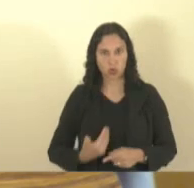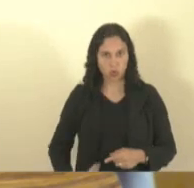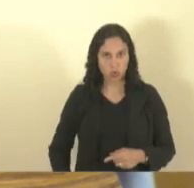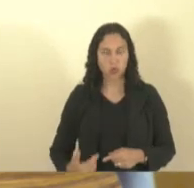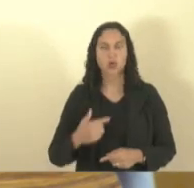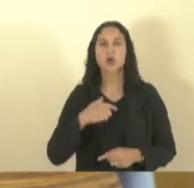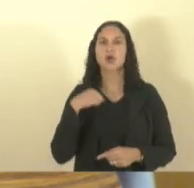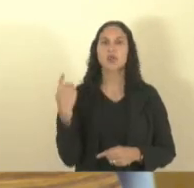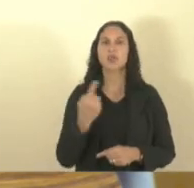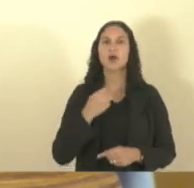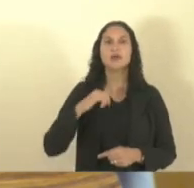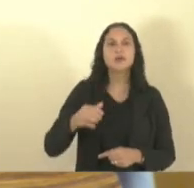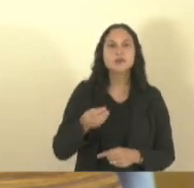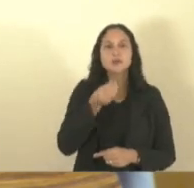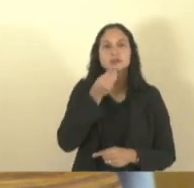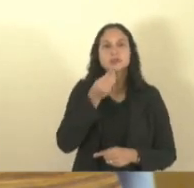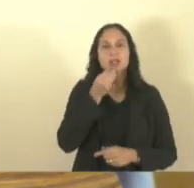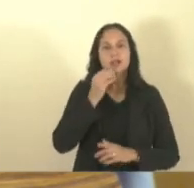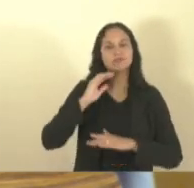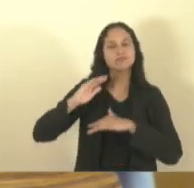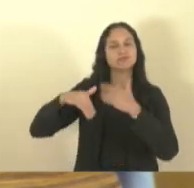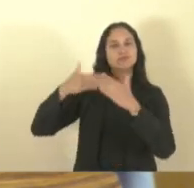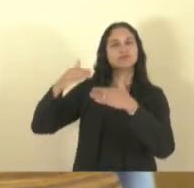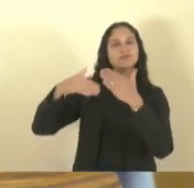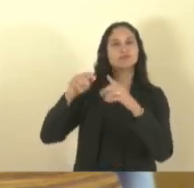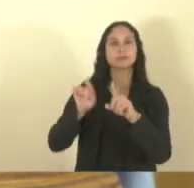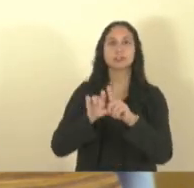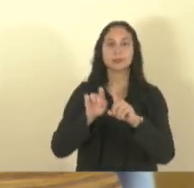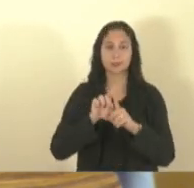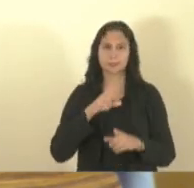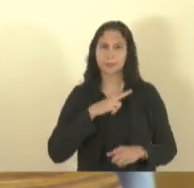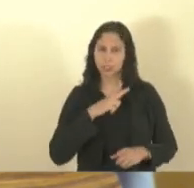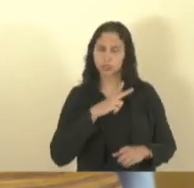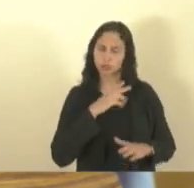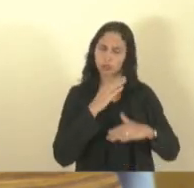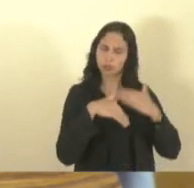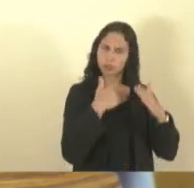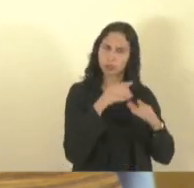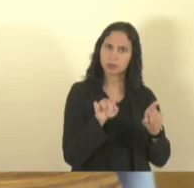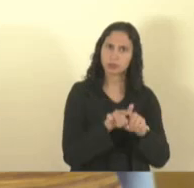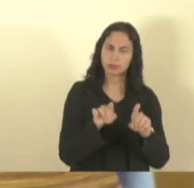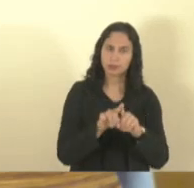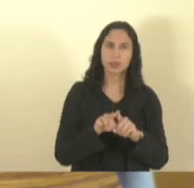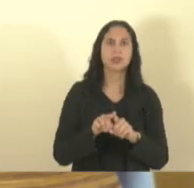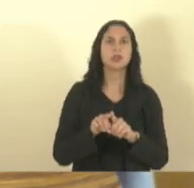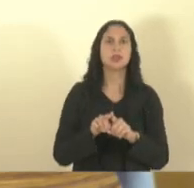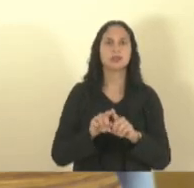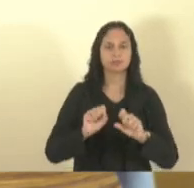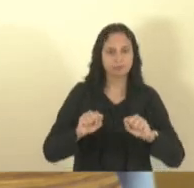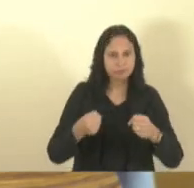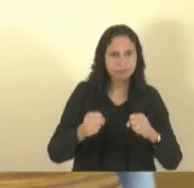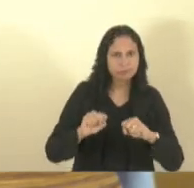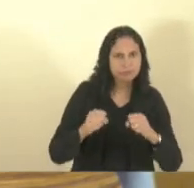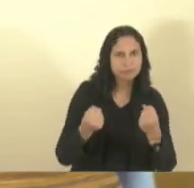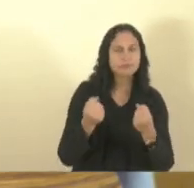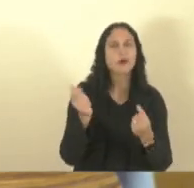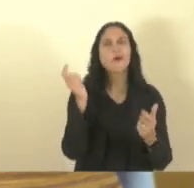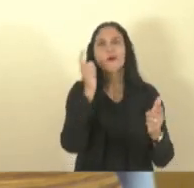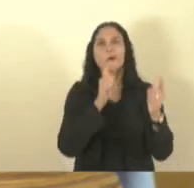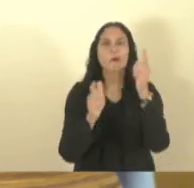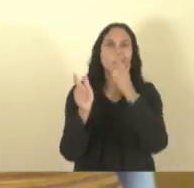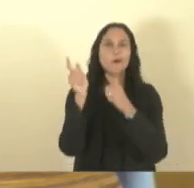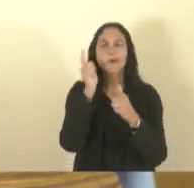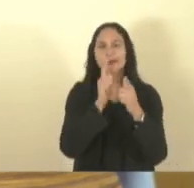o privilégio de crescer profissionalmente e pessoalmente, enfrentando desafios, celebrando conquistas